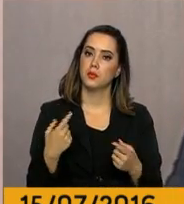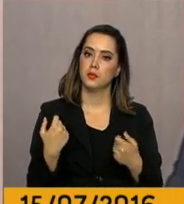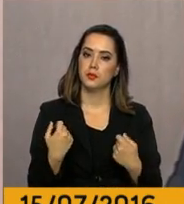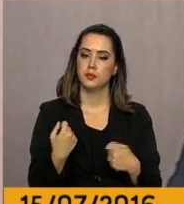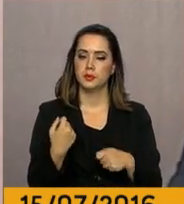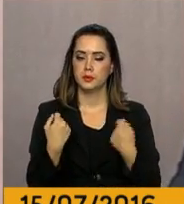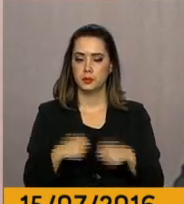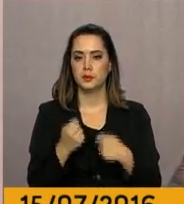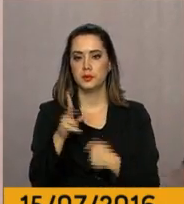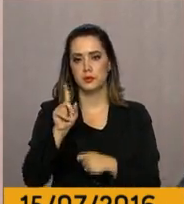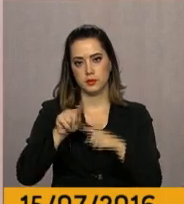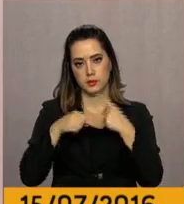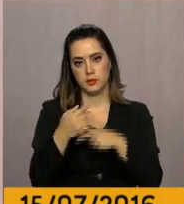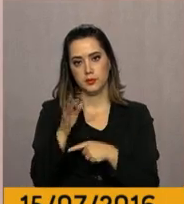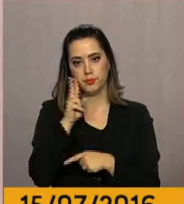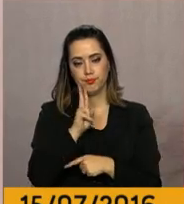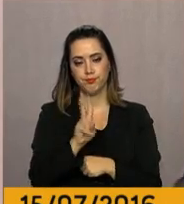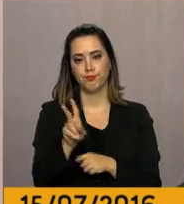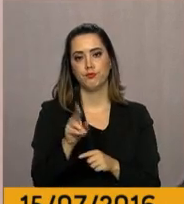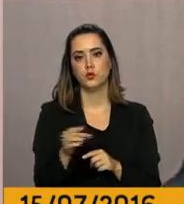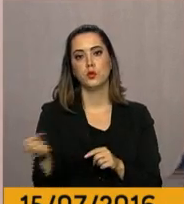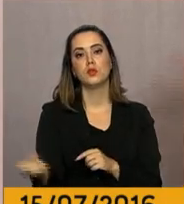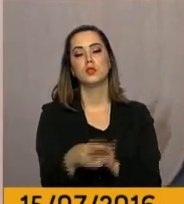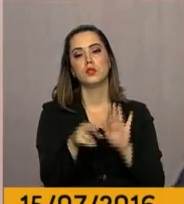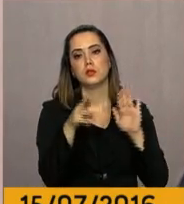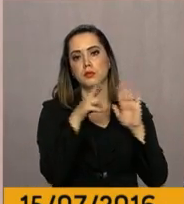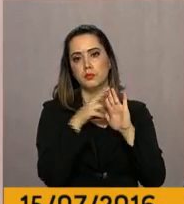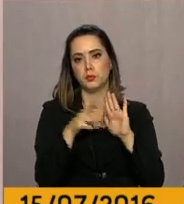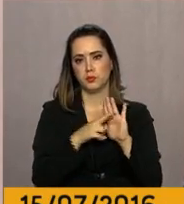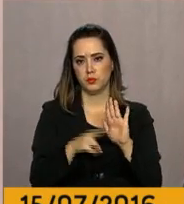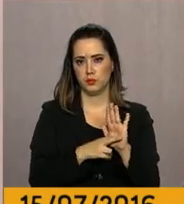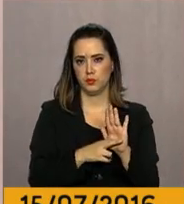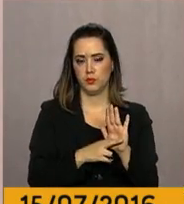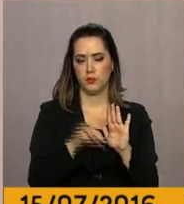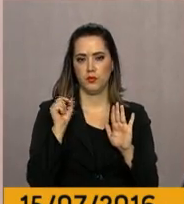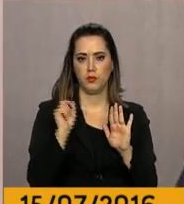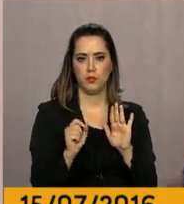nova regulamentação, que terá como lógica e objetivo